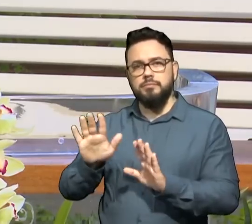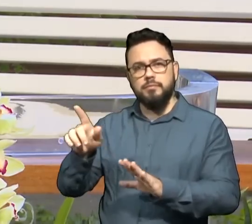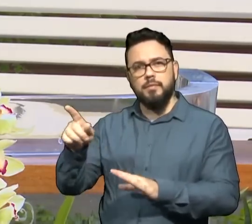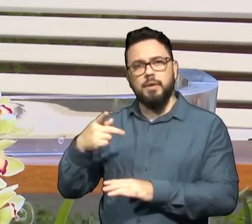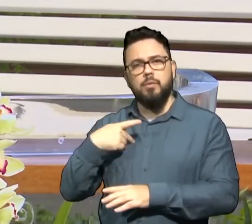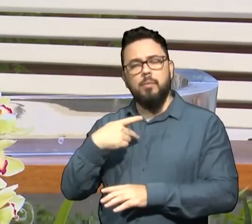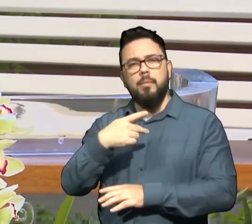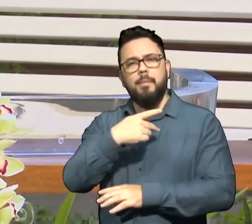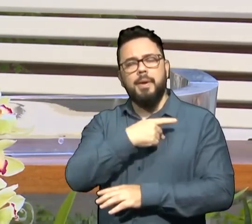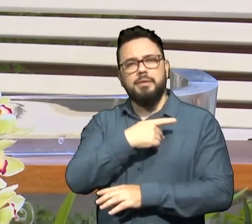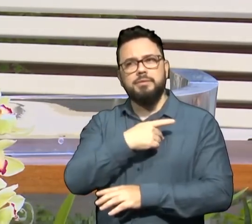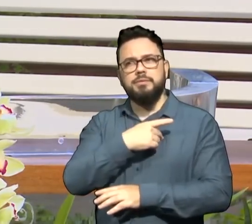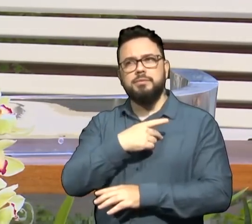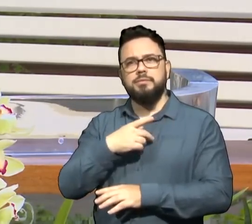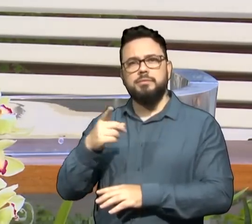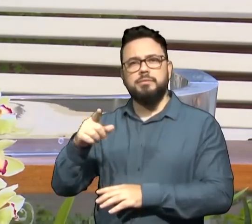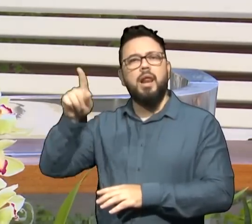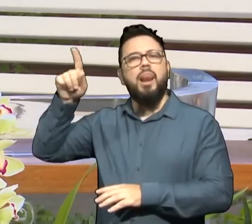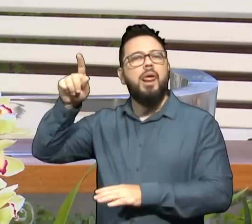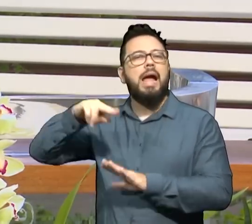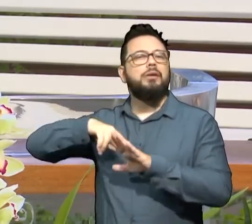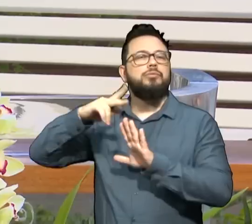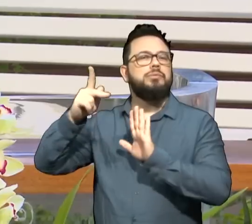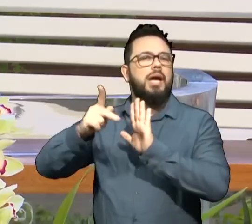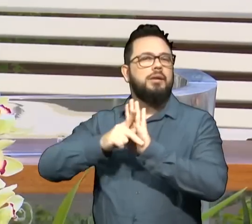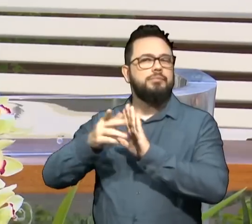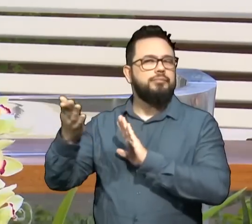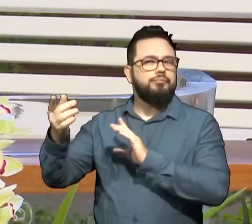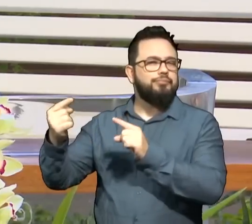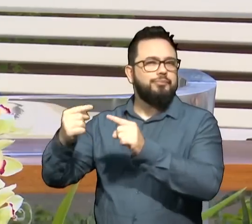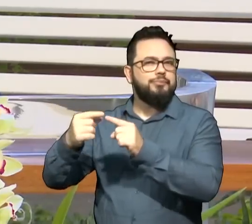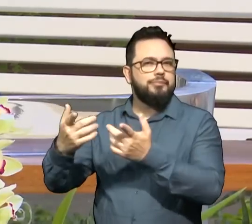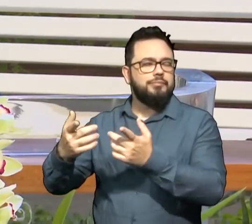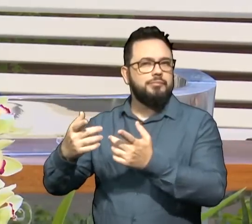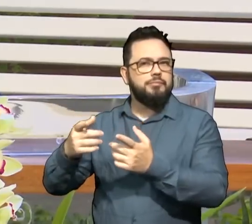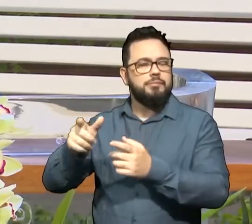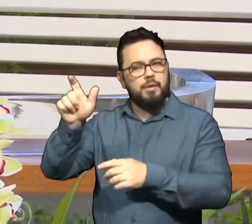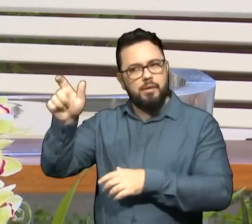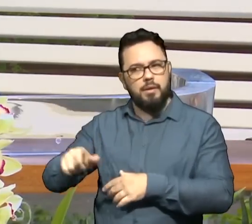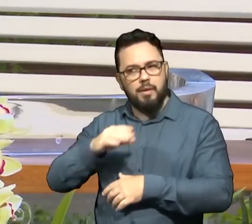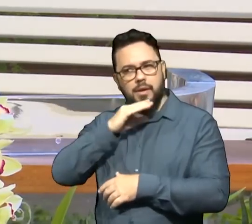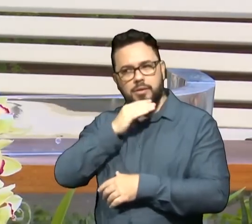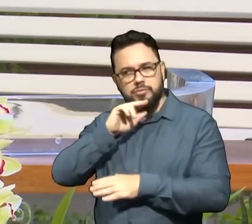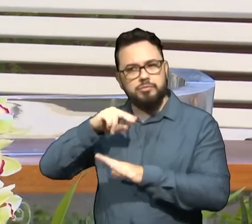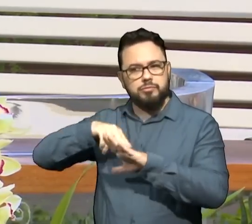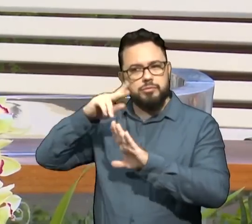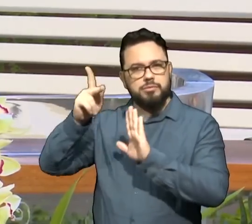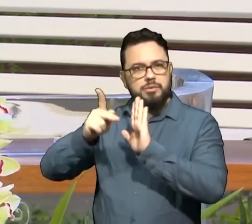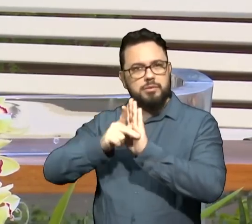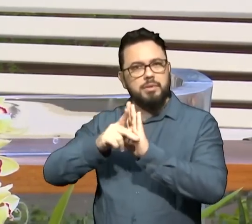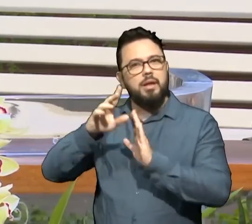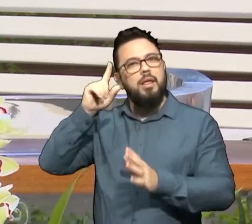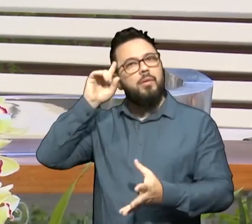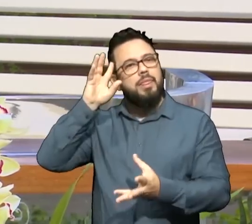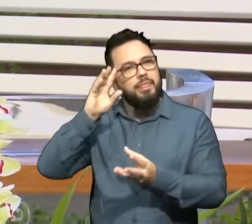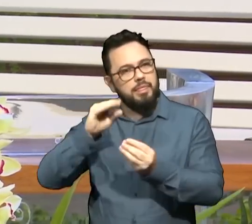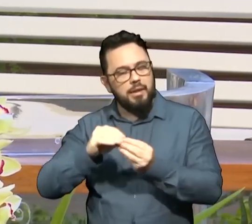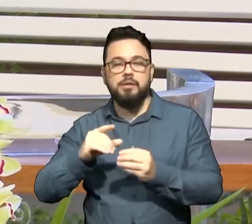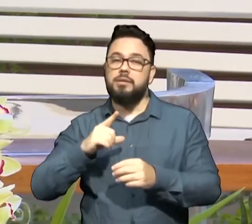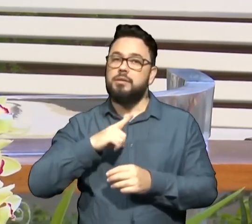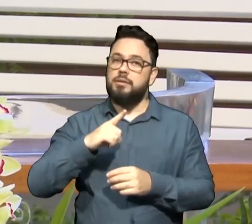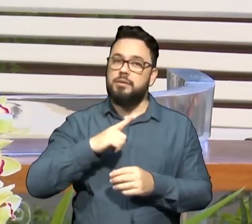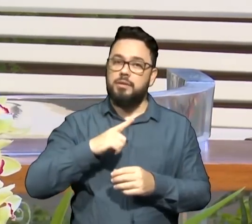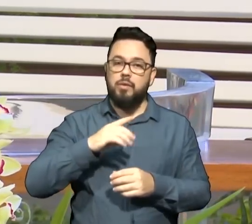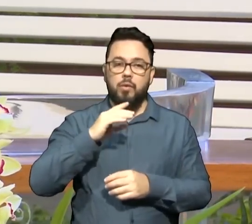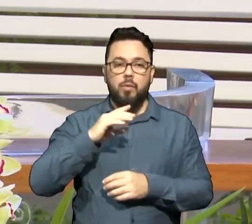Pastor Gilson do nasp se eu tenho que colocar o Pastor Gilson do nasp é porque eu entendo que tem um outro pastor